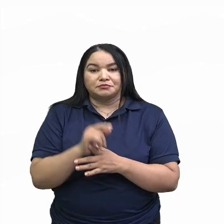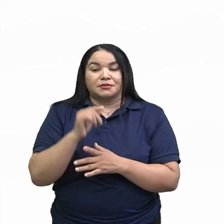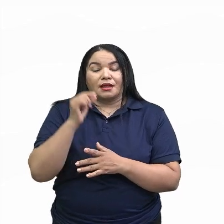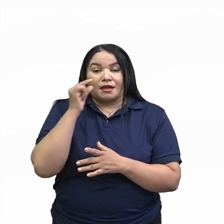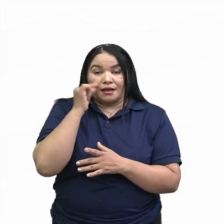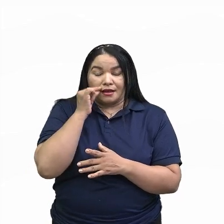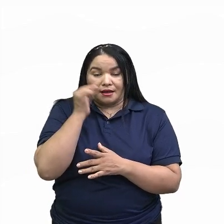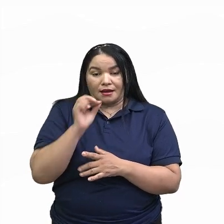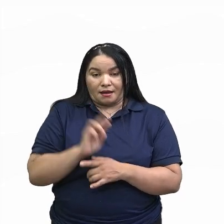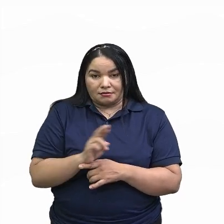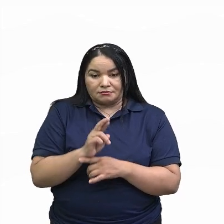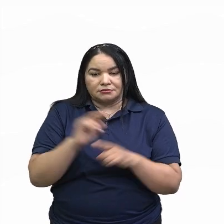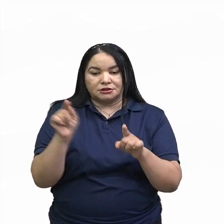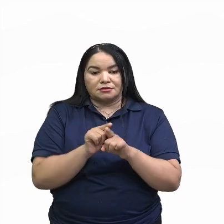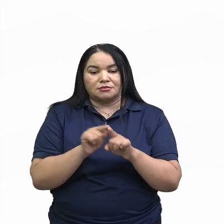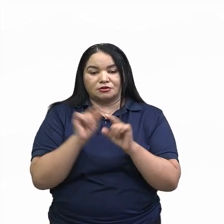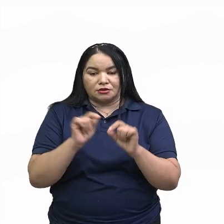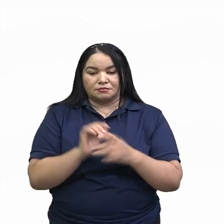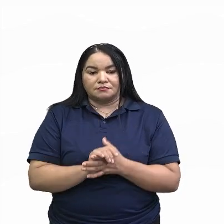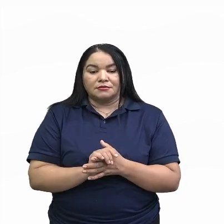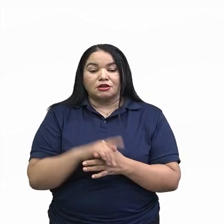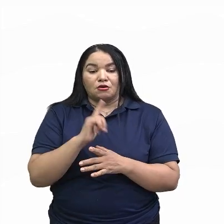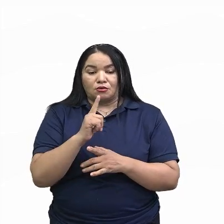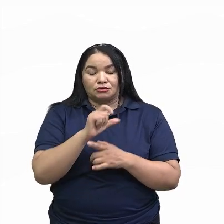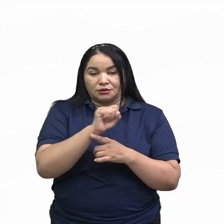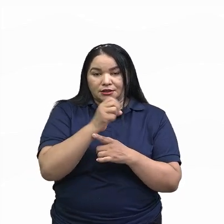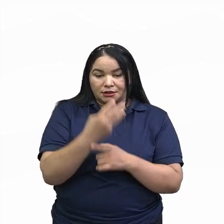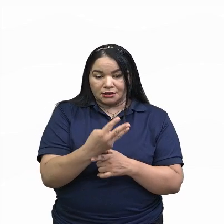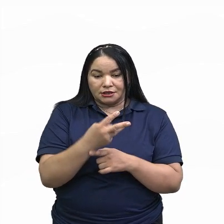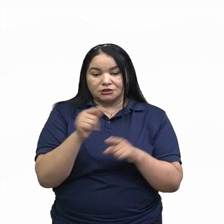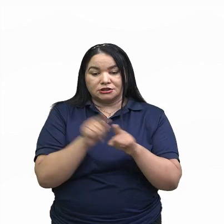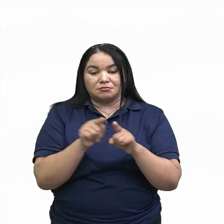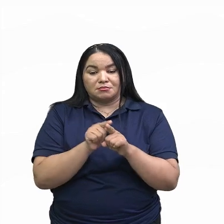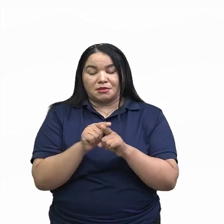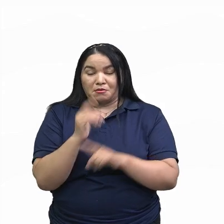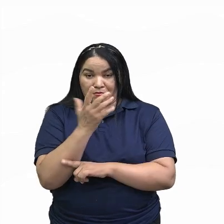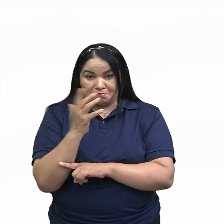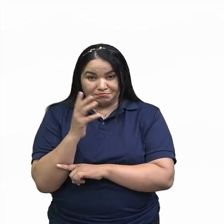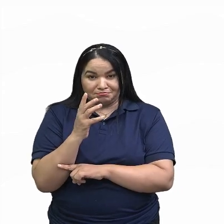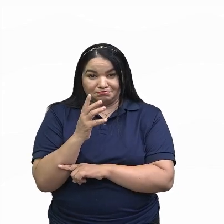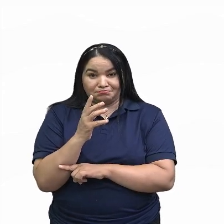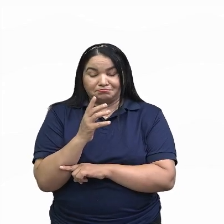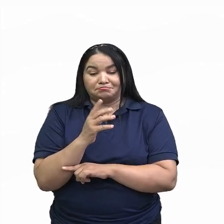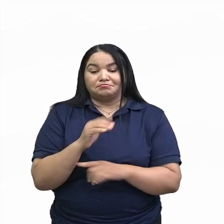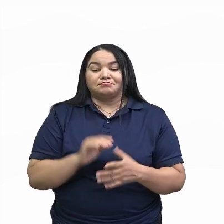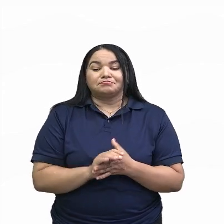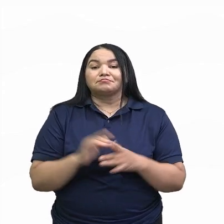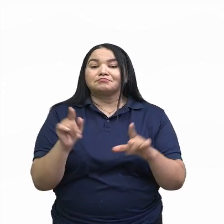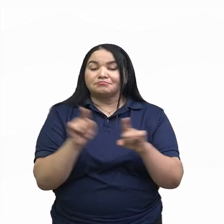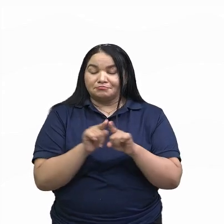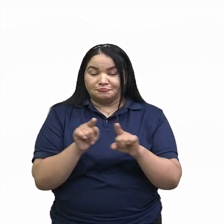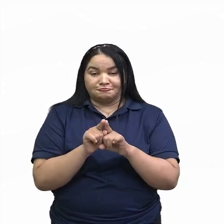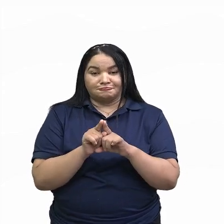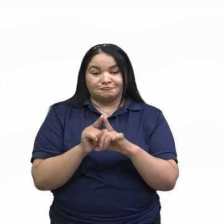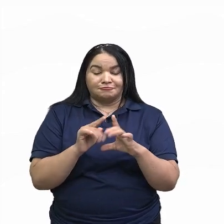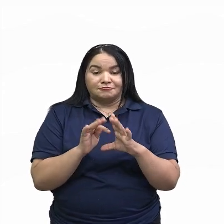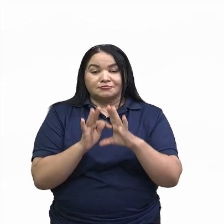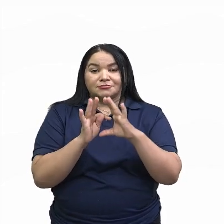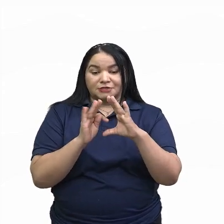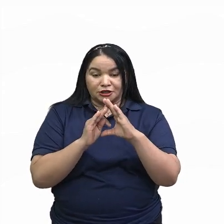também manipulada, né? Então, a gente observa ali o processo de manipulação em animais e vegetais.